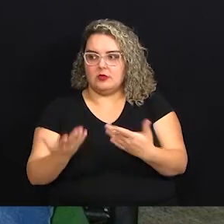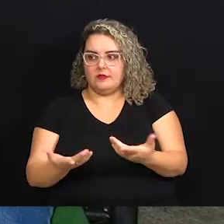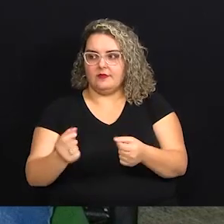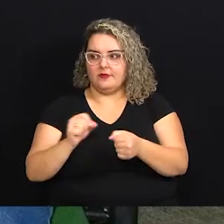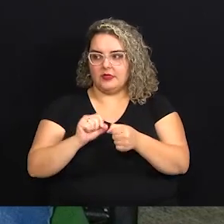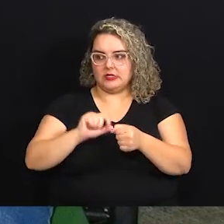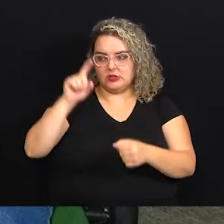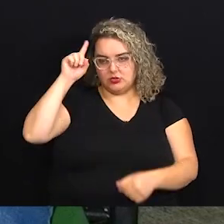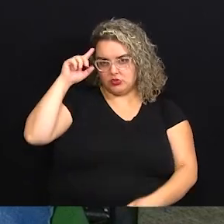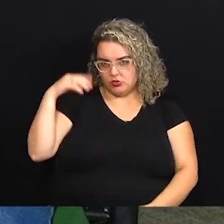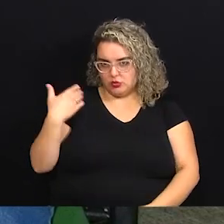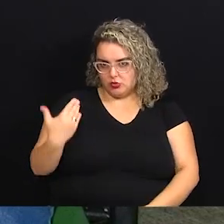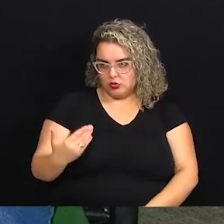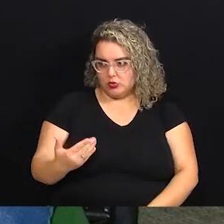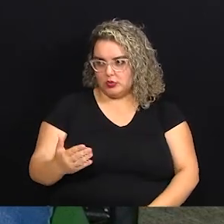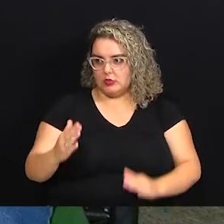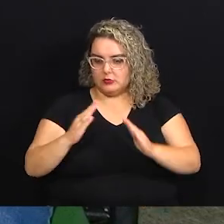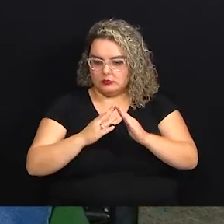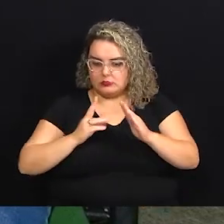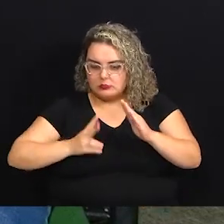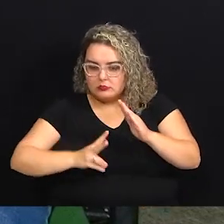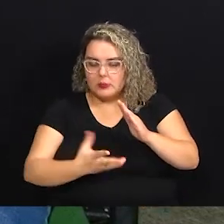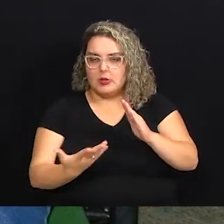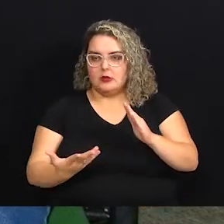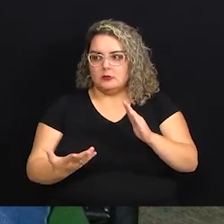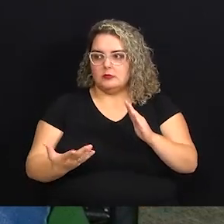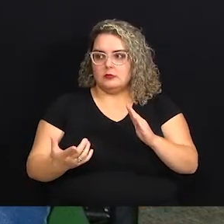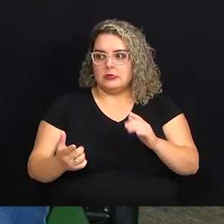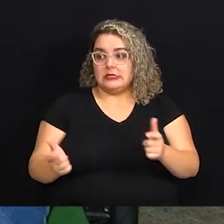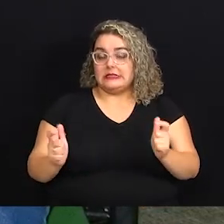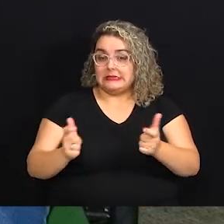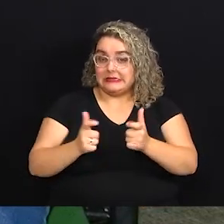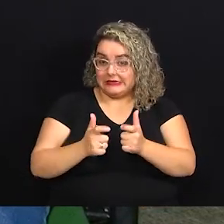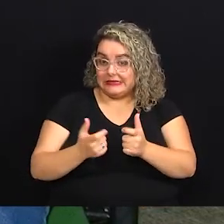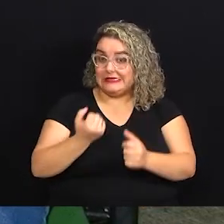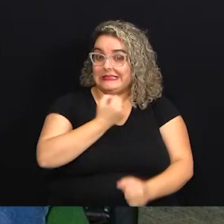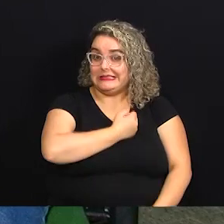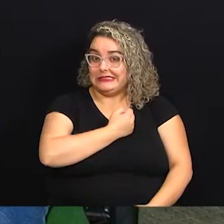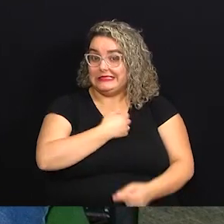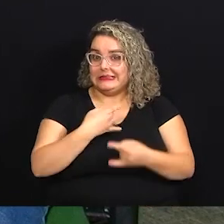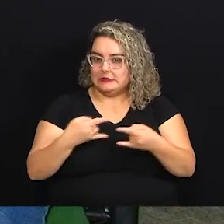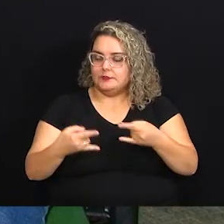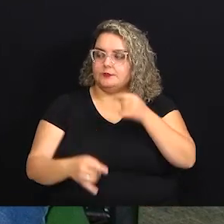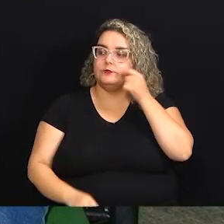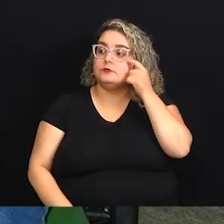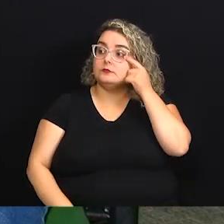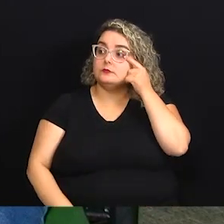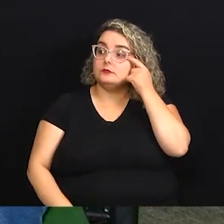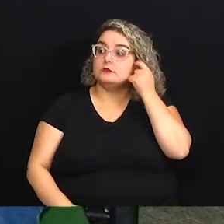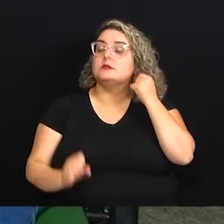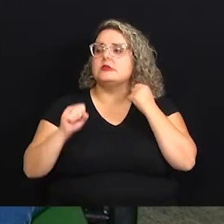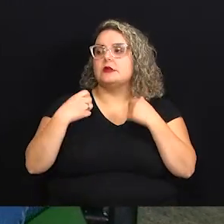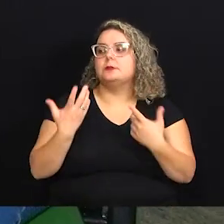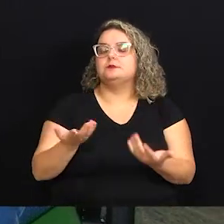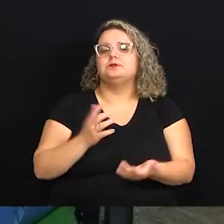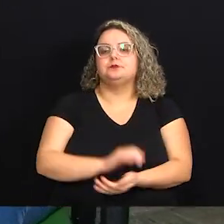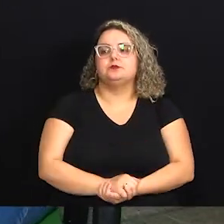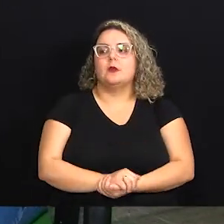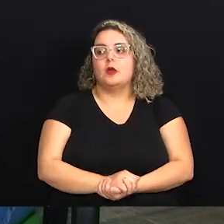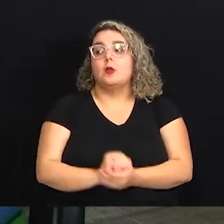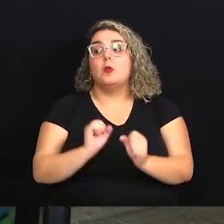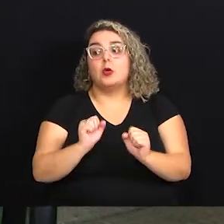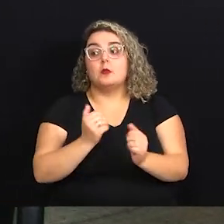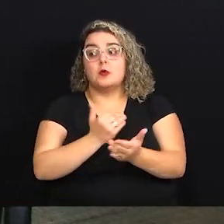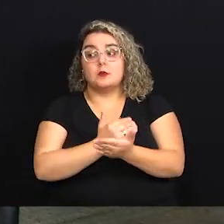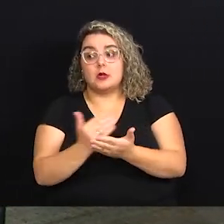aí, fazer do nosso dia a dia, de quem fica em casa, para tentar dar uma reduzida aí nesses números da conta. Então, a gente